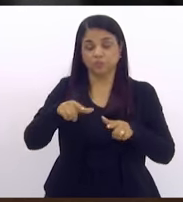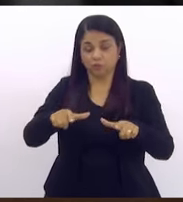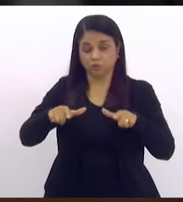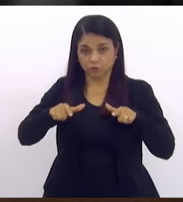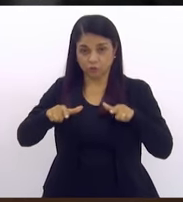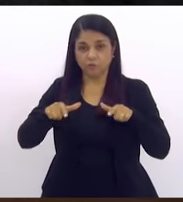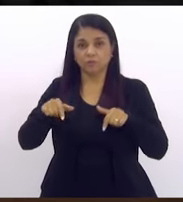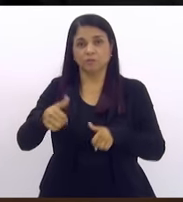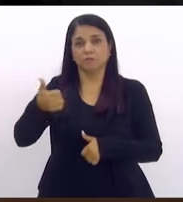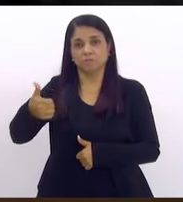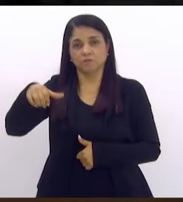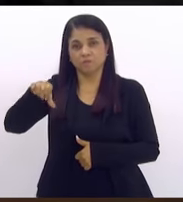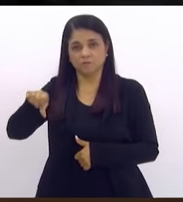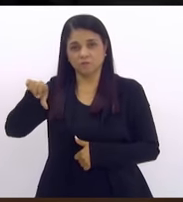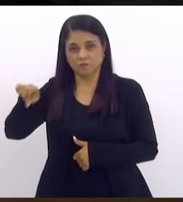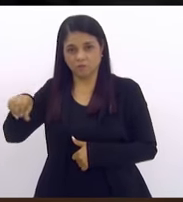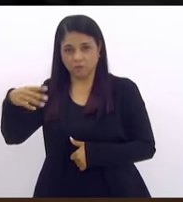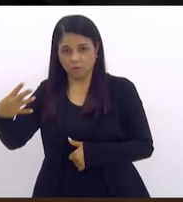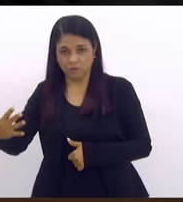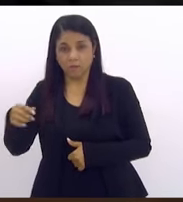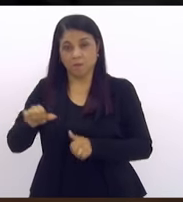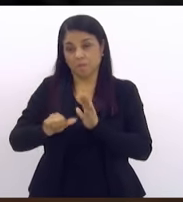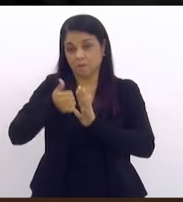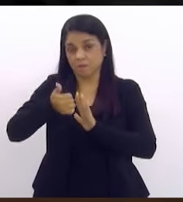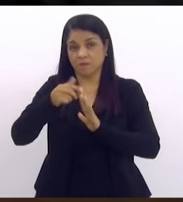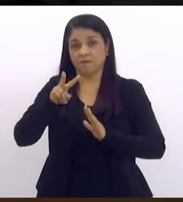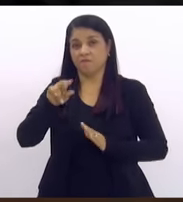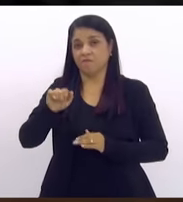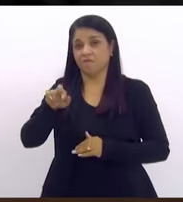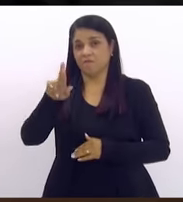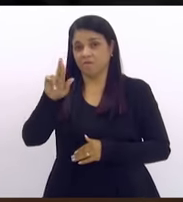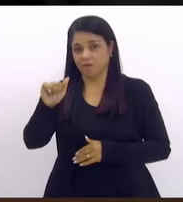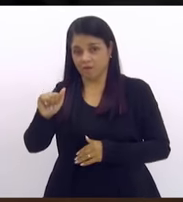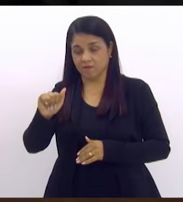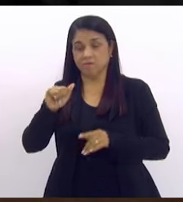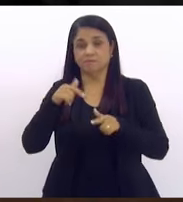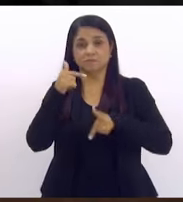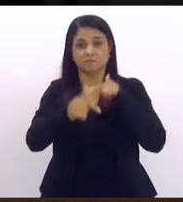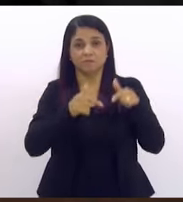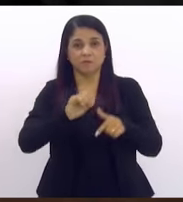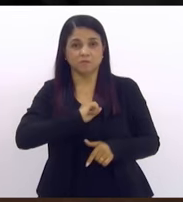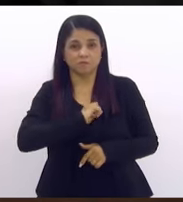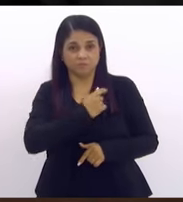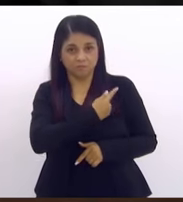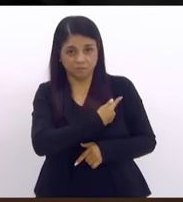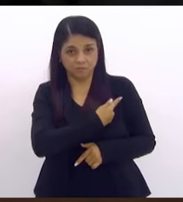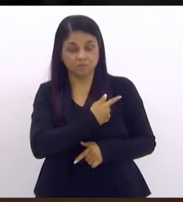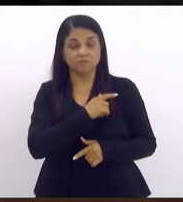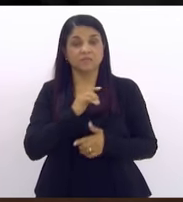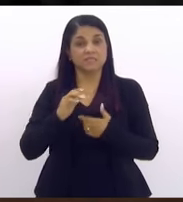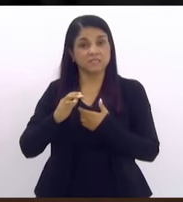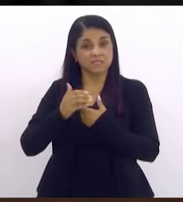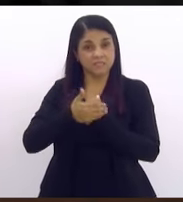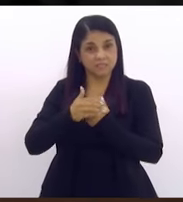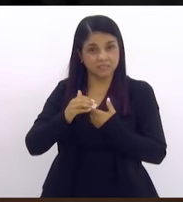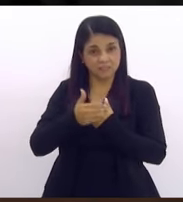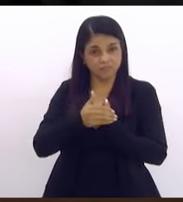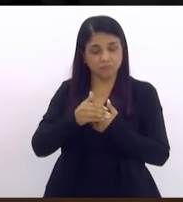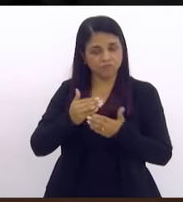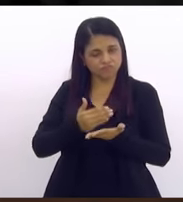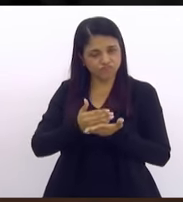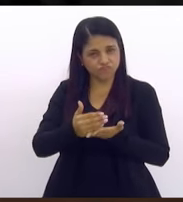1994 para primeira vara de trabalho de São Gonçalo lembro de nos termos aproximado nesse período inicial da